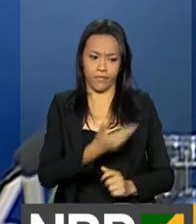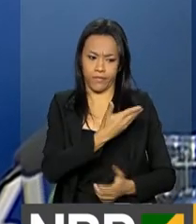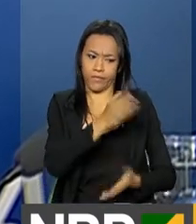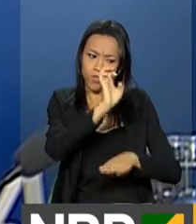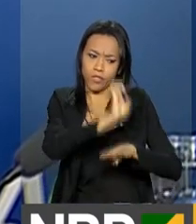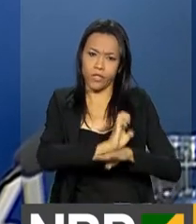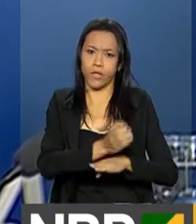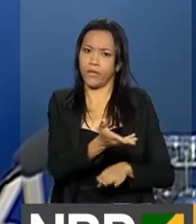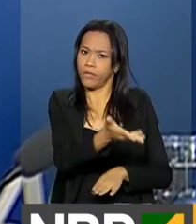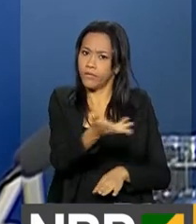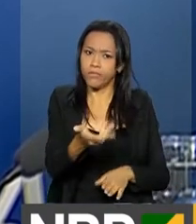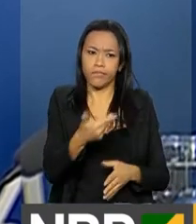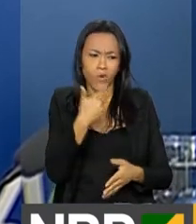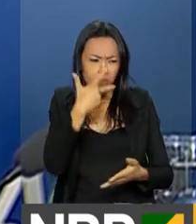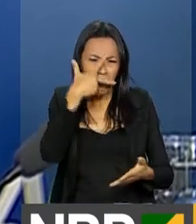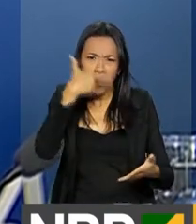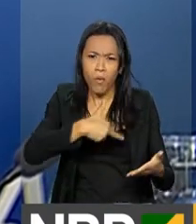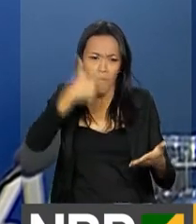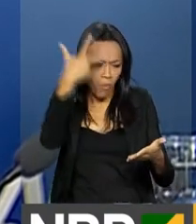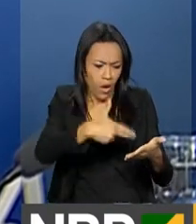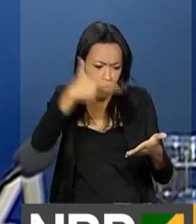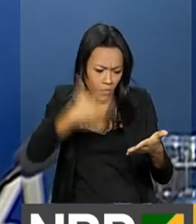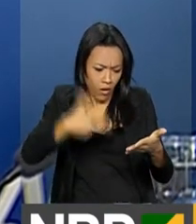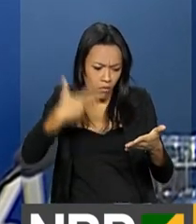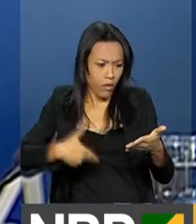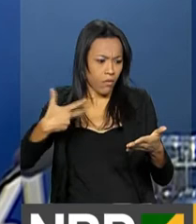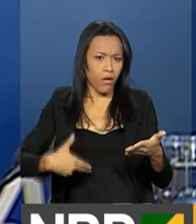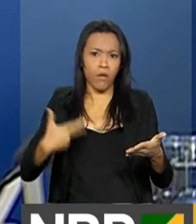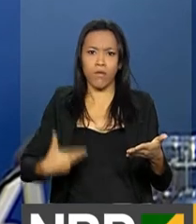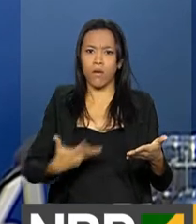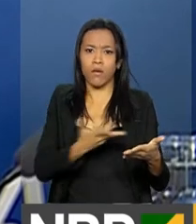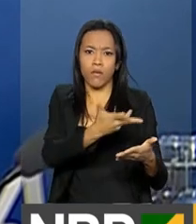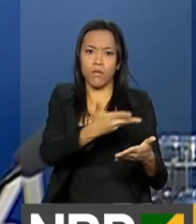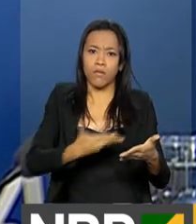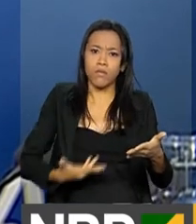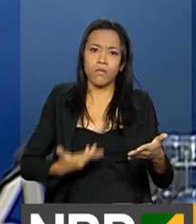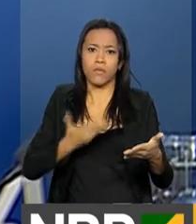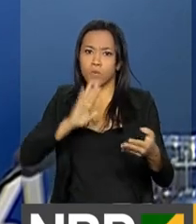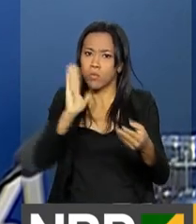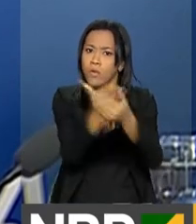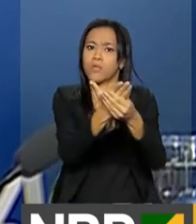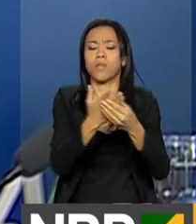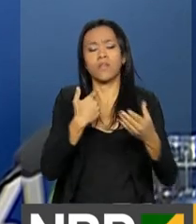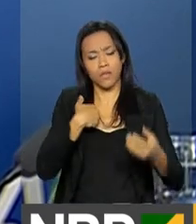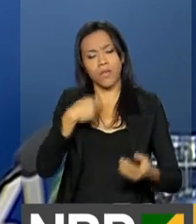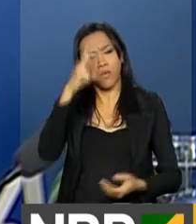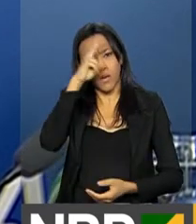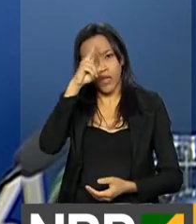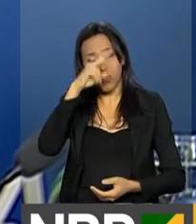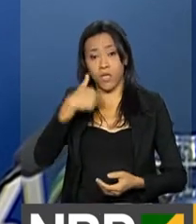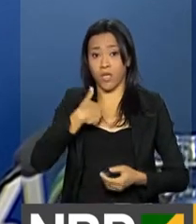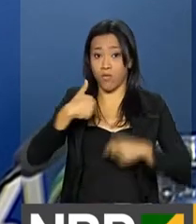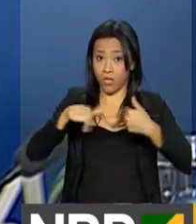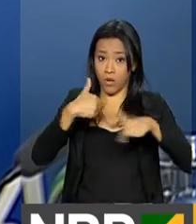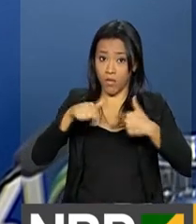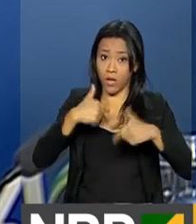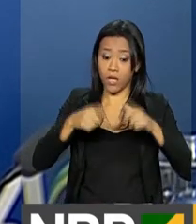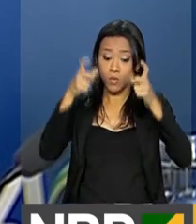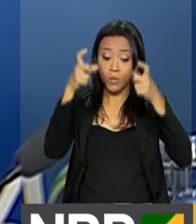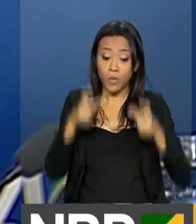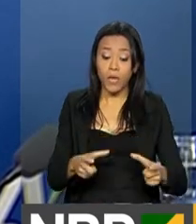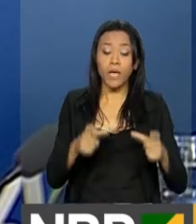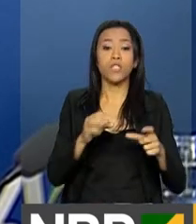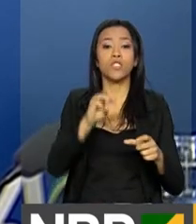Procuradoria em face da repetição de casos semelhantes. Tão semelhantes eram que eu me recordo, e eu trabalhei no setor de mandato de